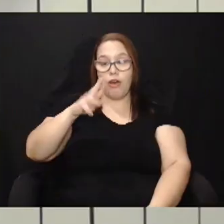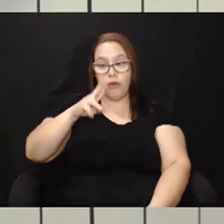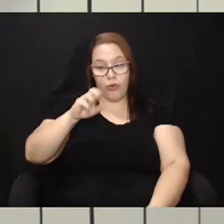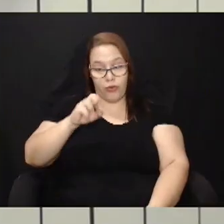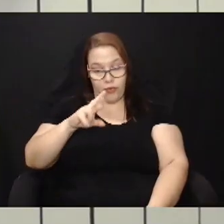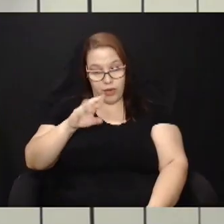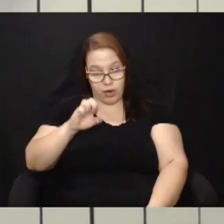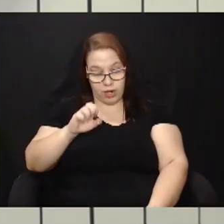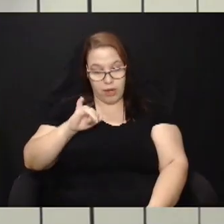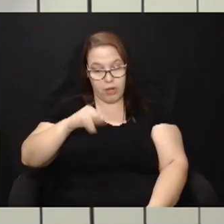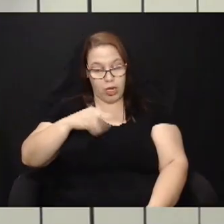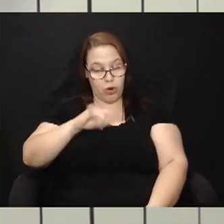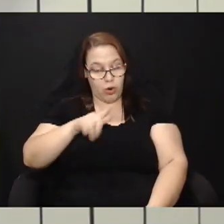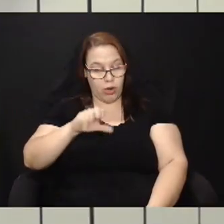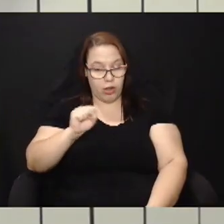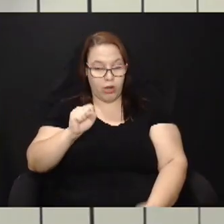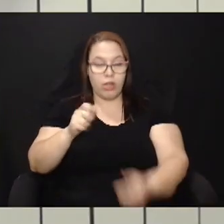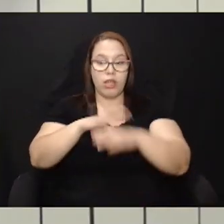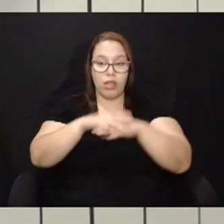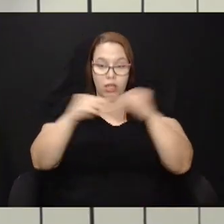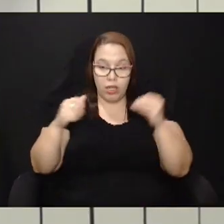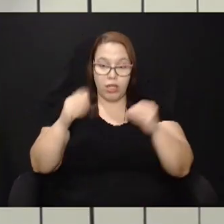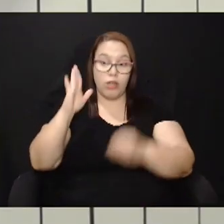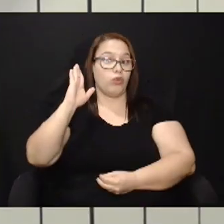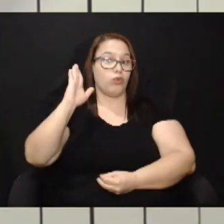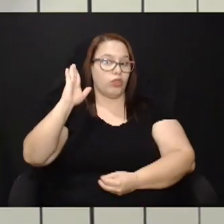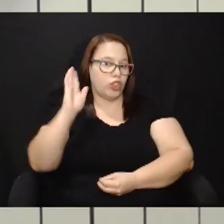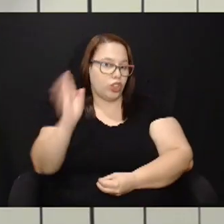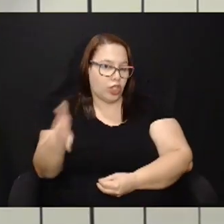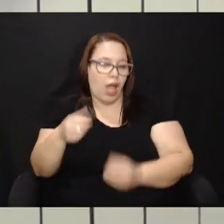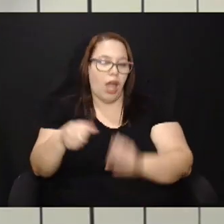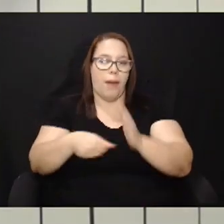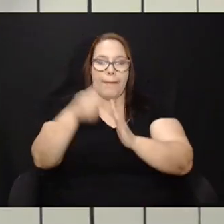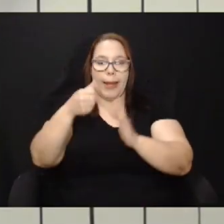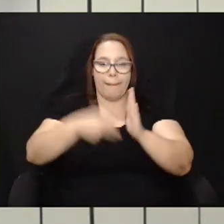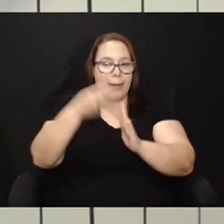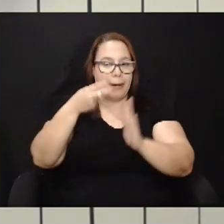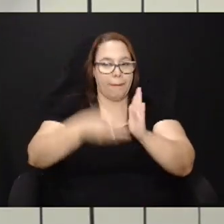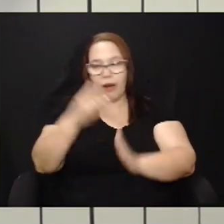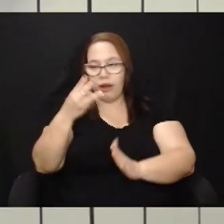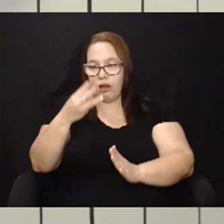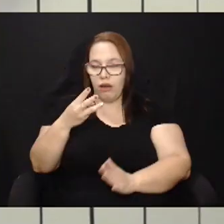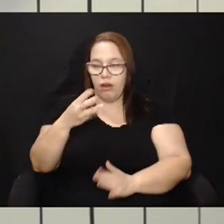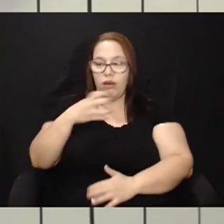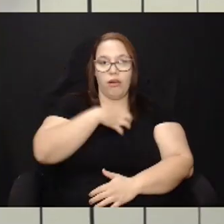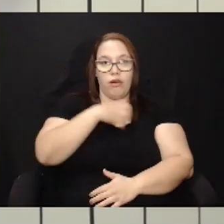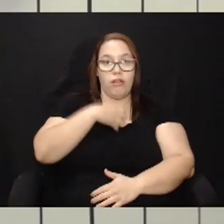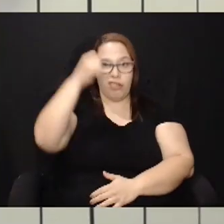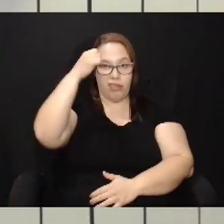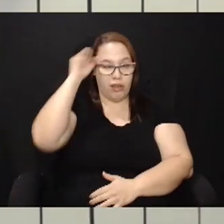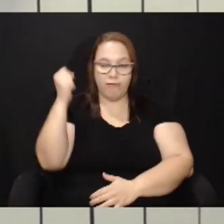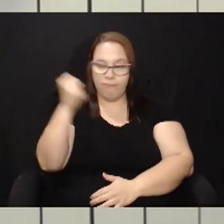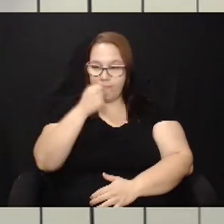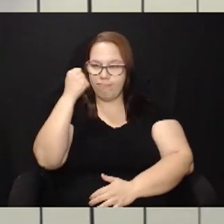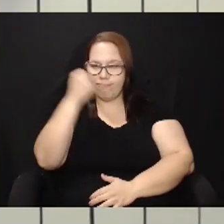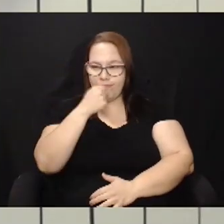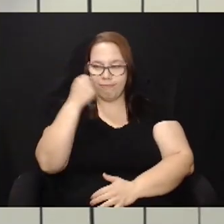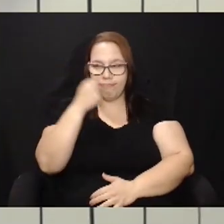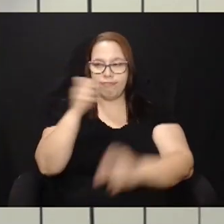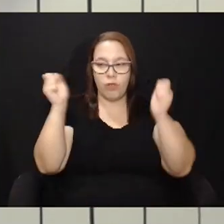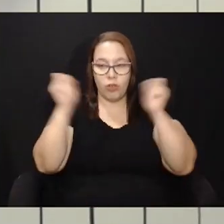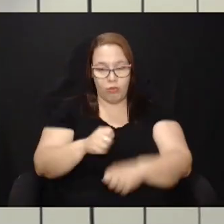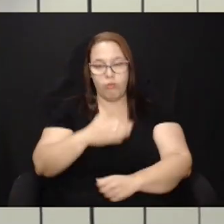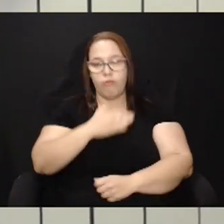o tratamento precisa ser iniciado logo nos primeiros dias de sintomas para evitar um agravamento e um possível óbito.